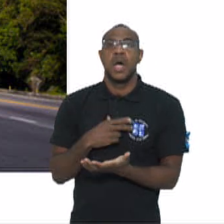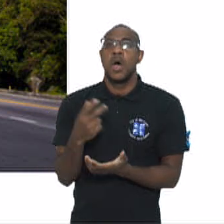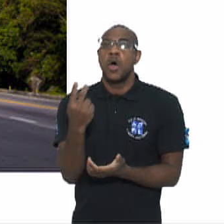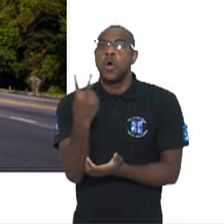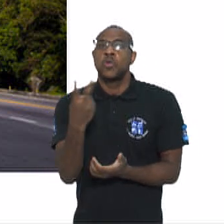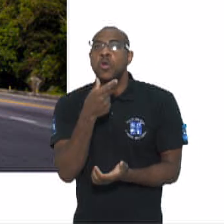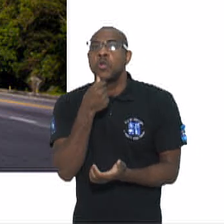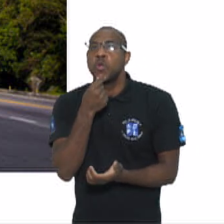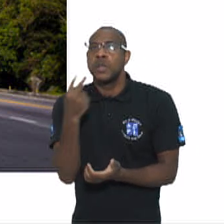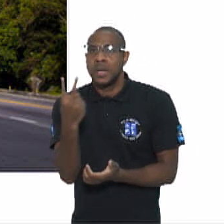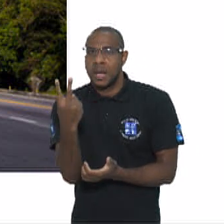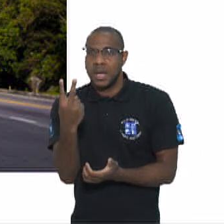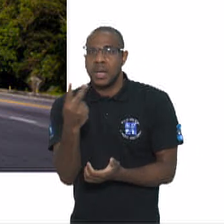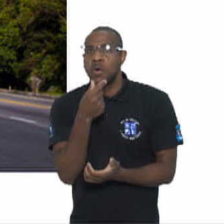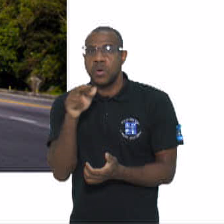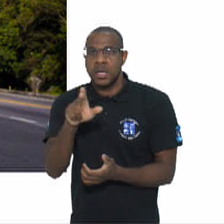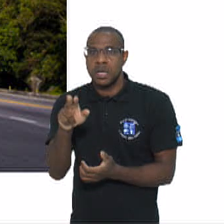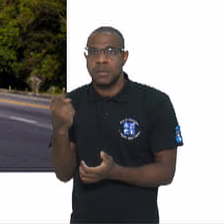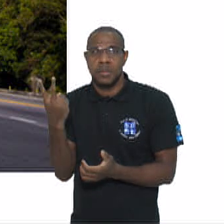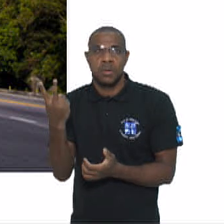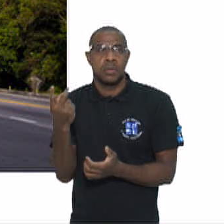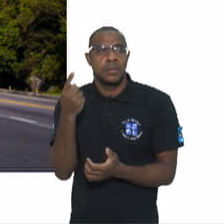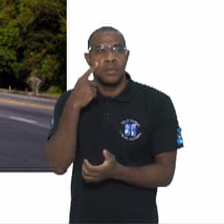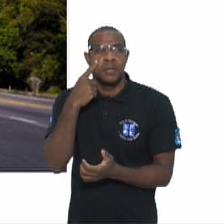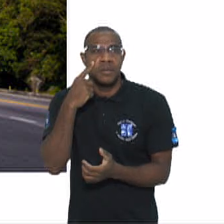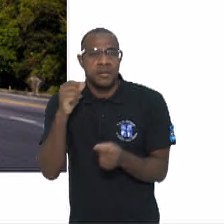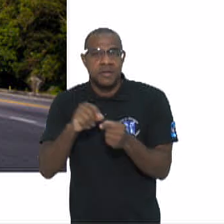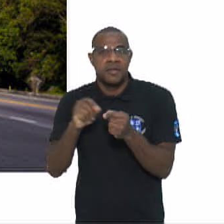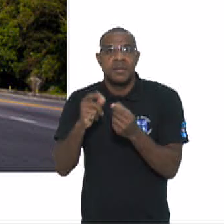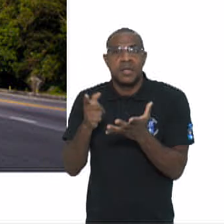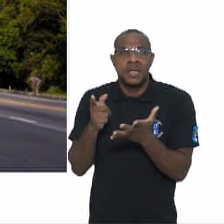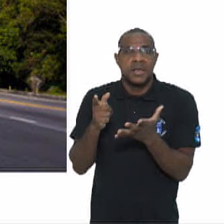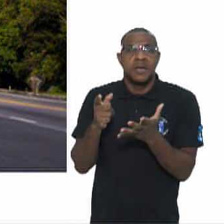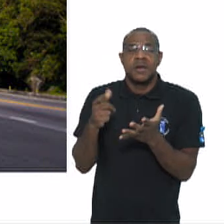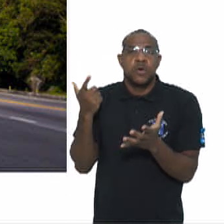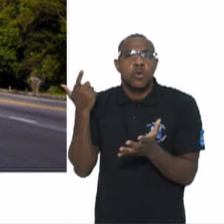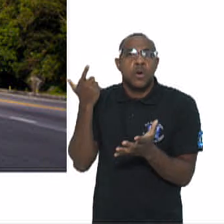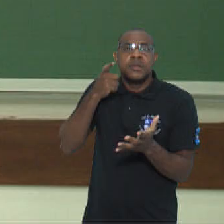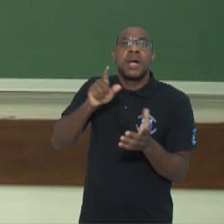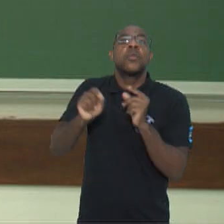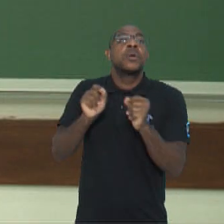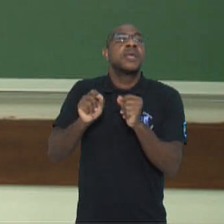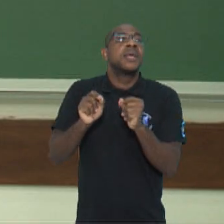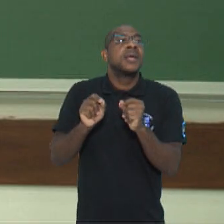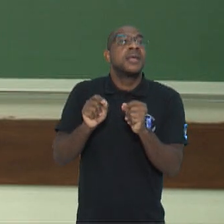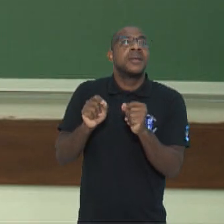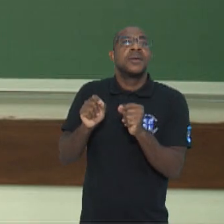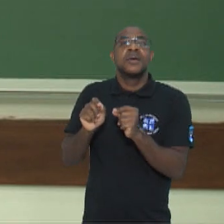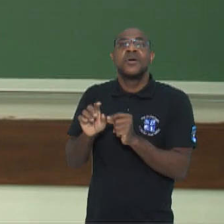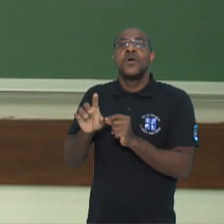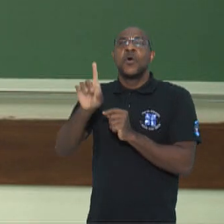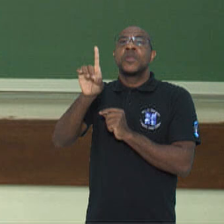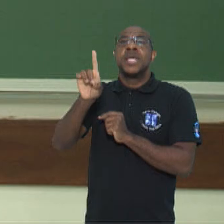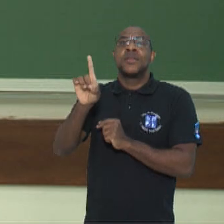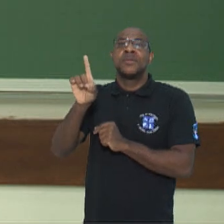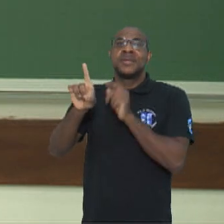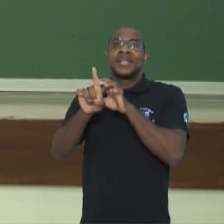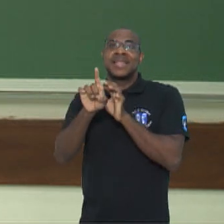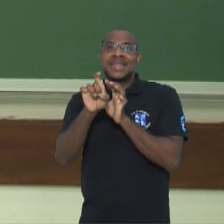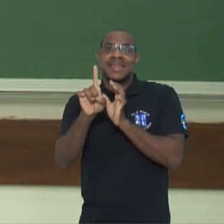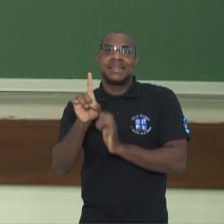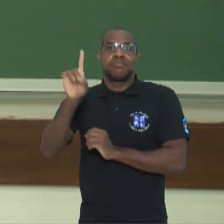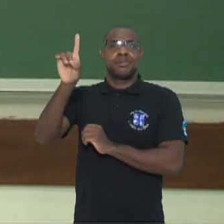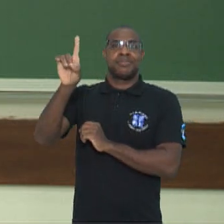e Acácio de Oliveira, eles fizeram esse feito. Eles conquistaram pela primeira vez o Dedo de Deus, que é uma das montanhas